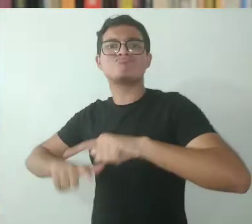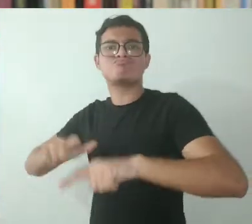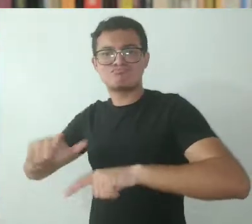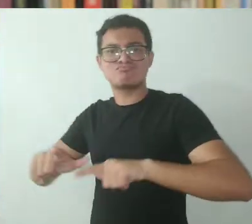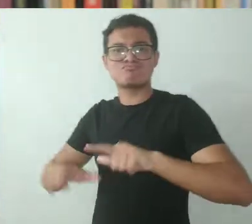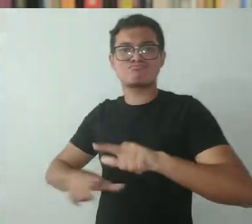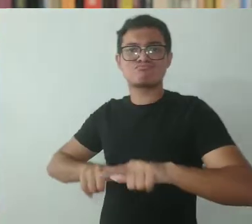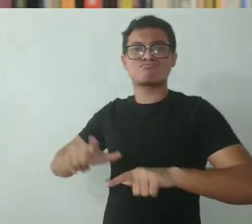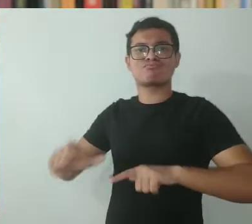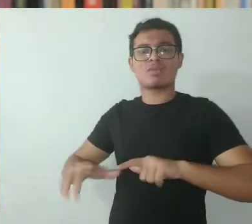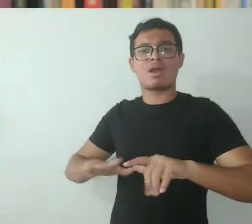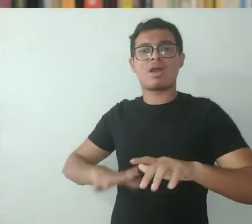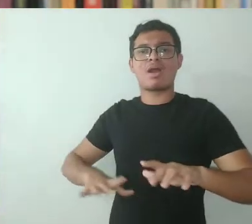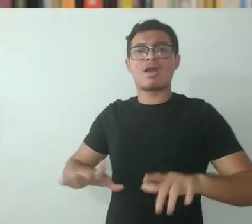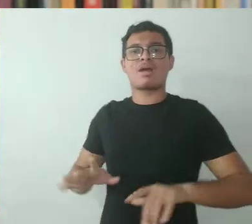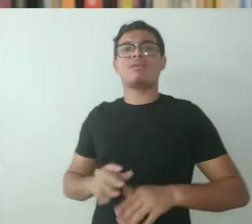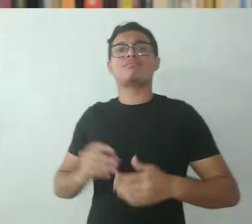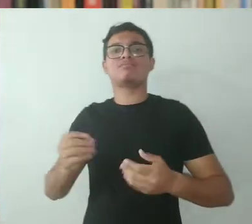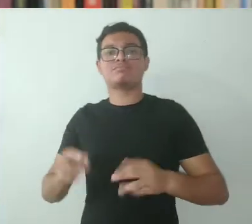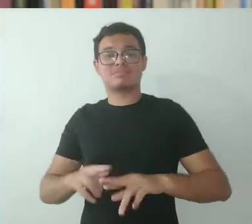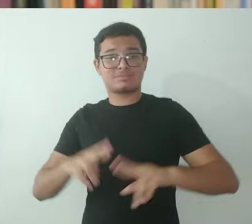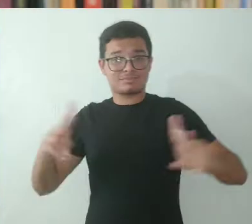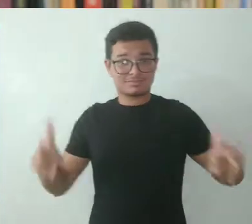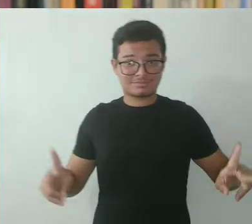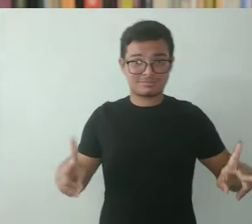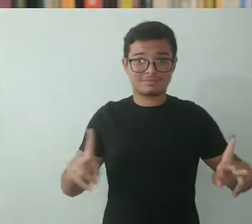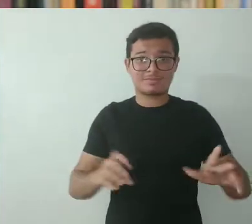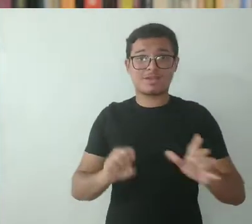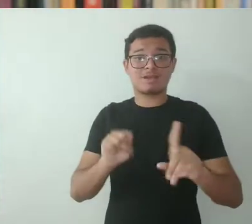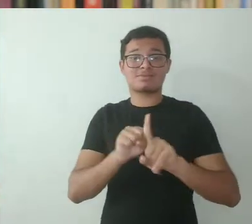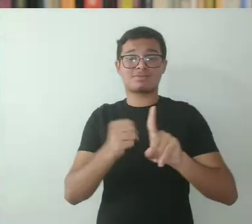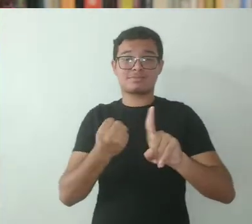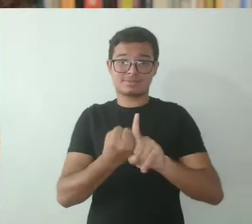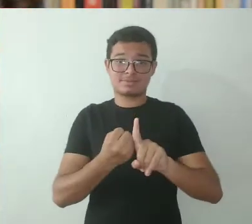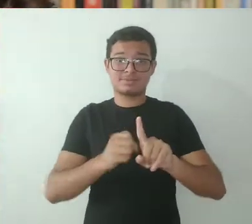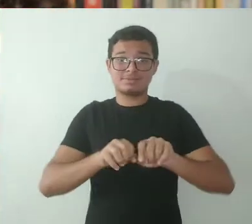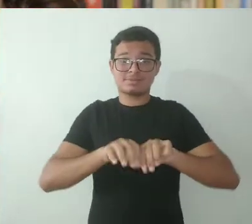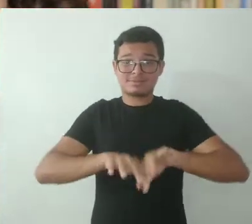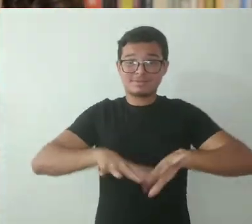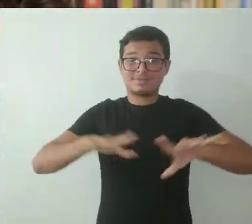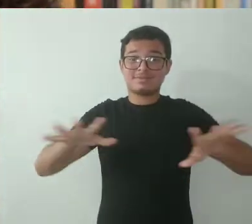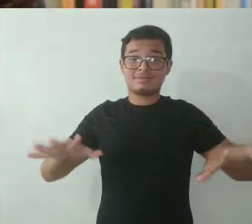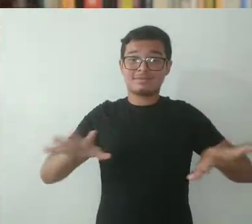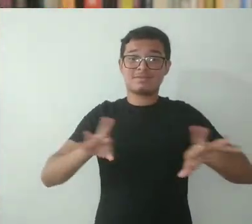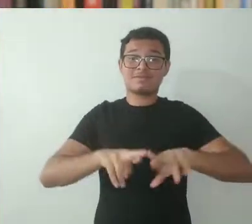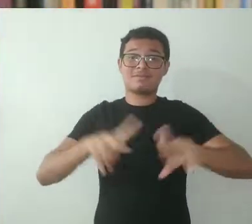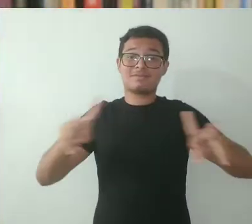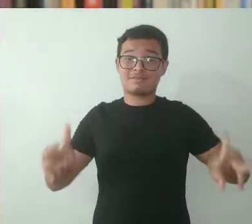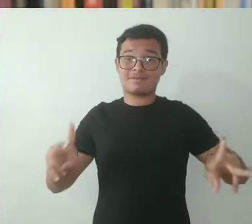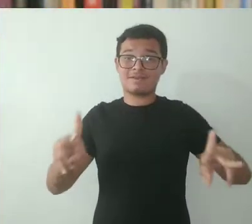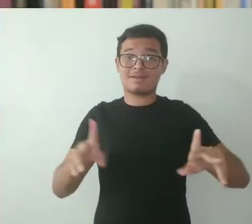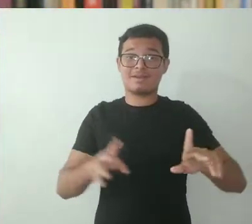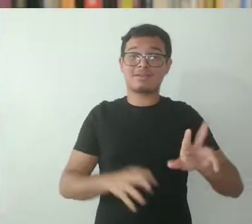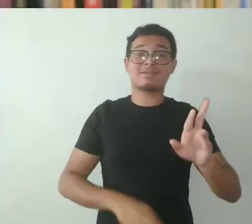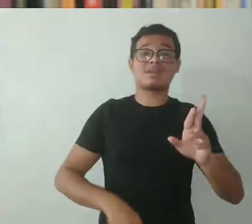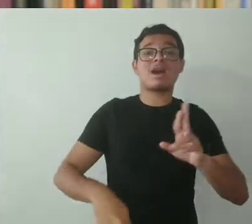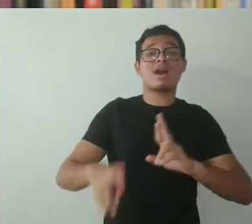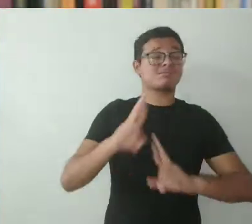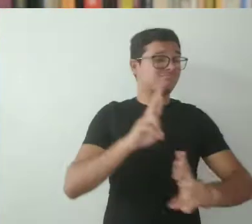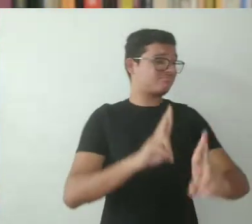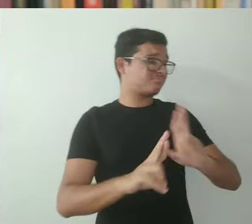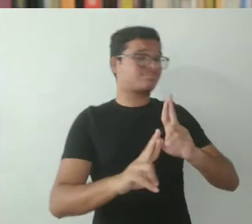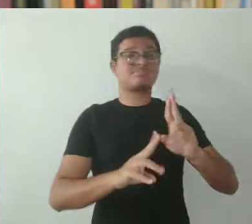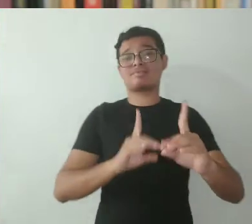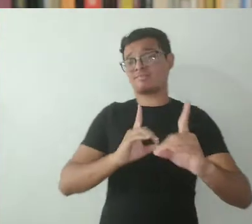a sociedade já não era mais a mesma, o trabalho já não era mais o mesmo e as relações entre as